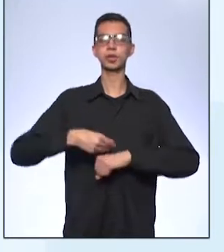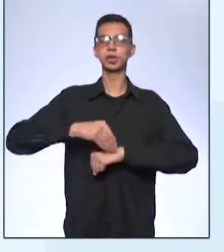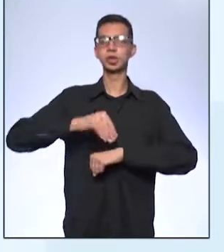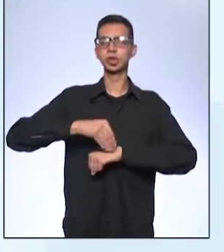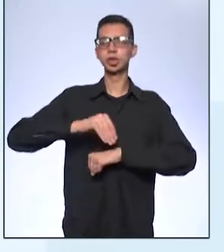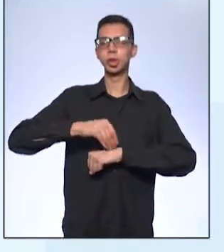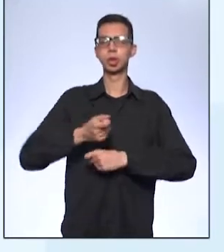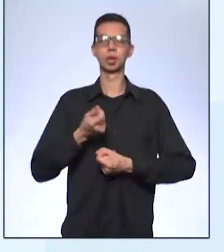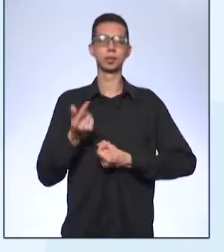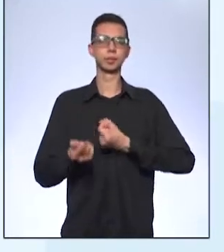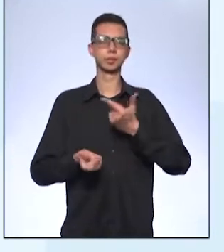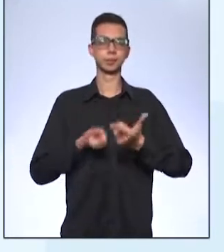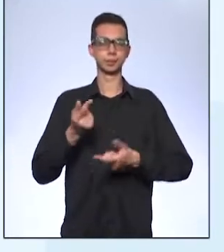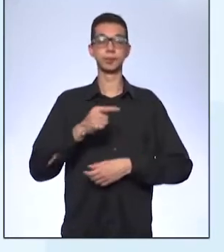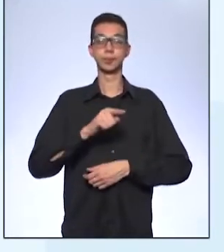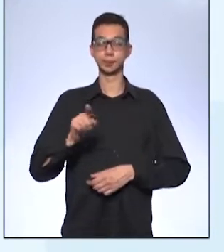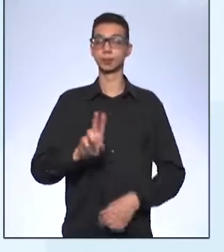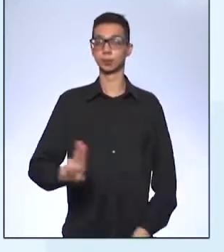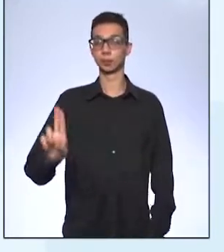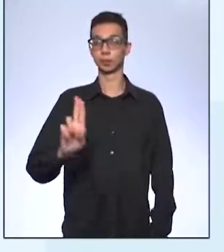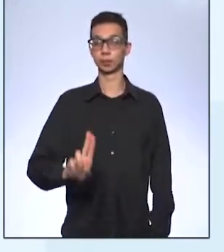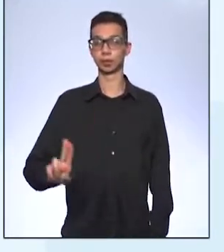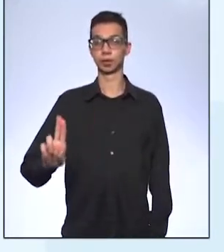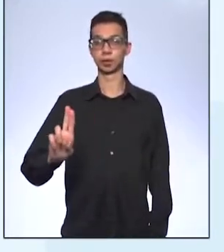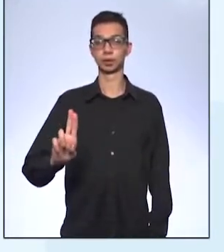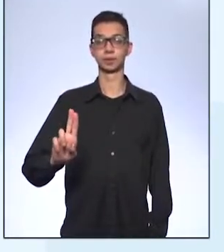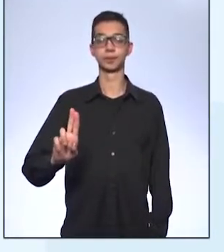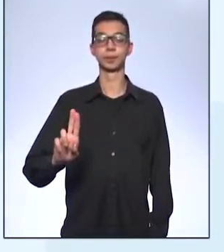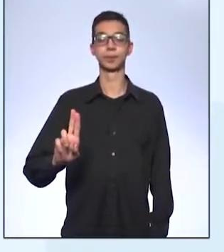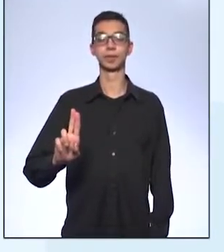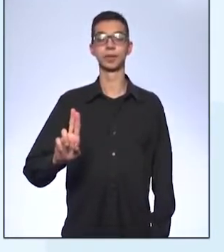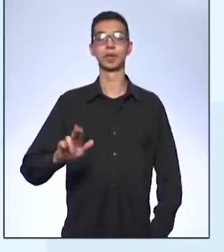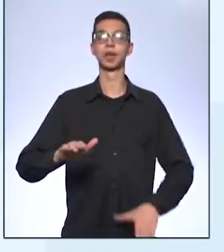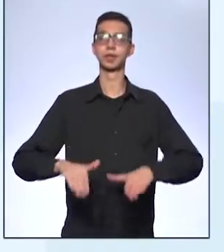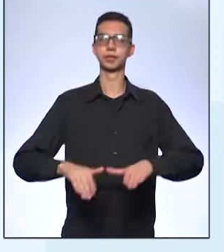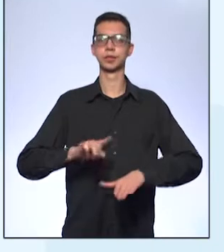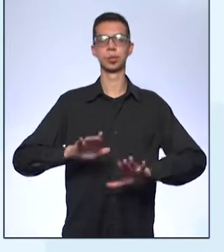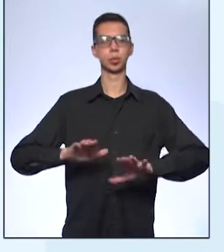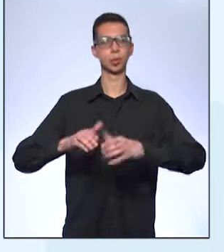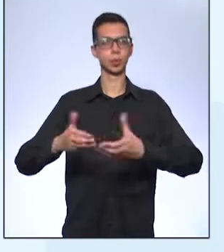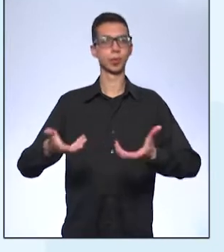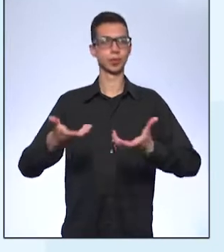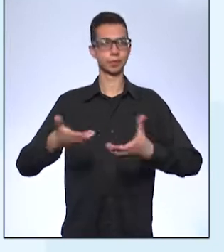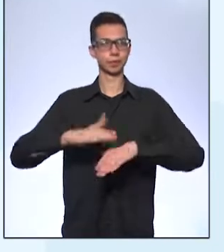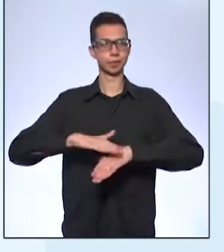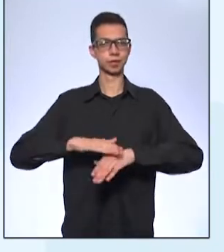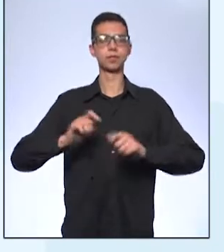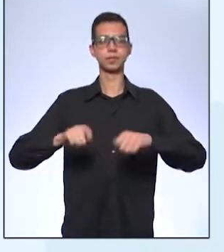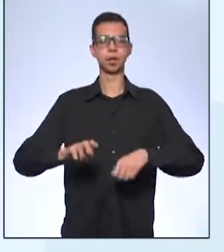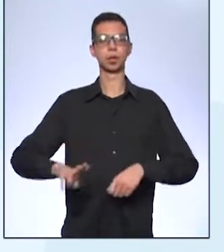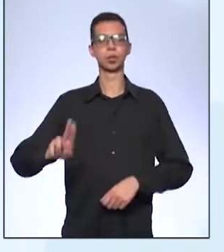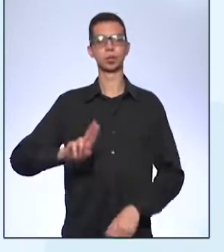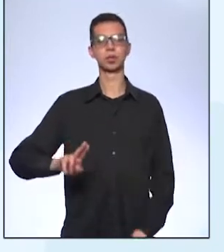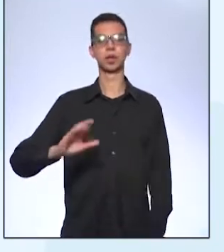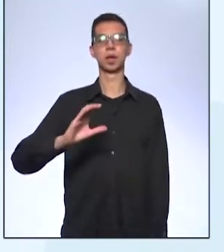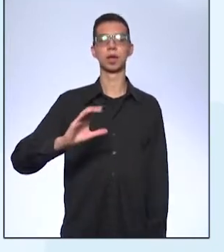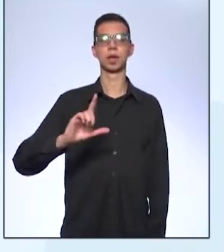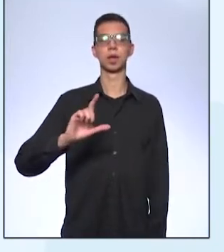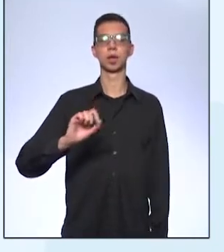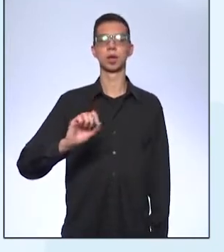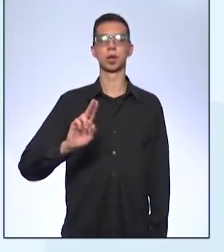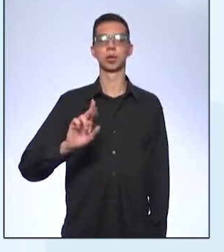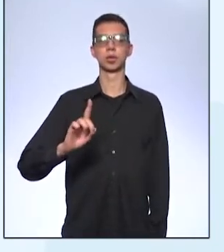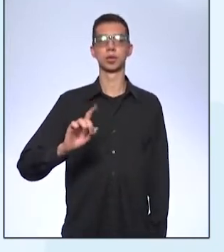vocês podem usar em caso que vocês queiram fazer em grupo. Vocês podem usar Cloud Storage. O que é isso?